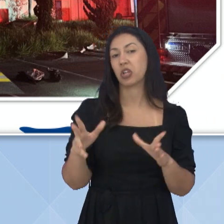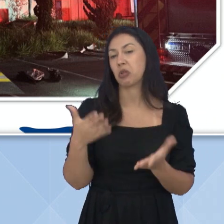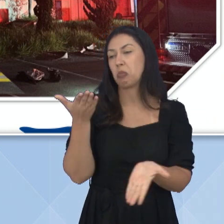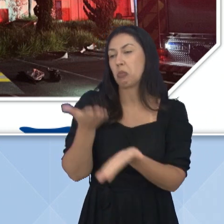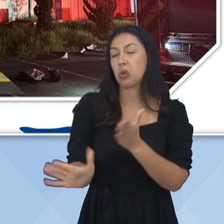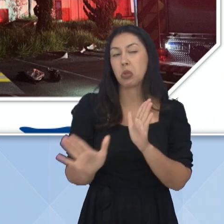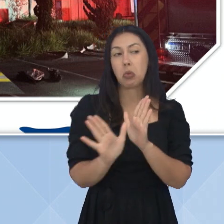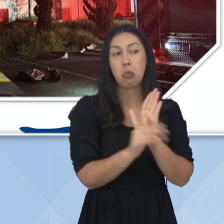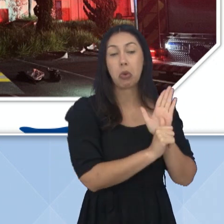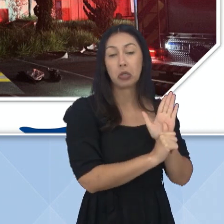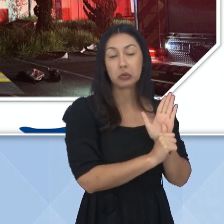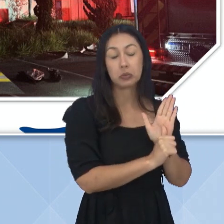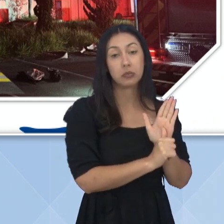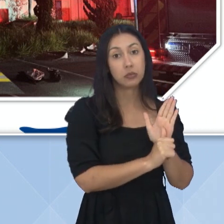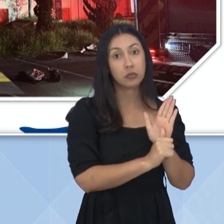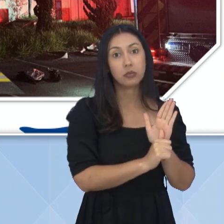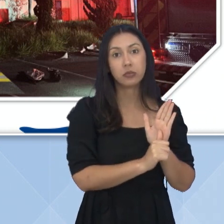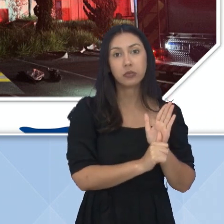roubados.